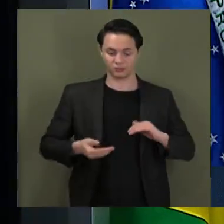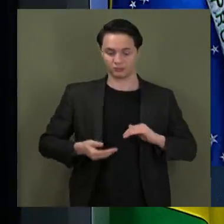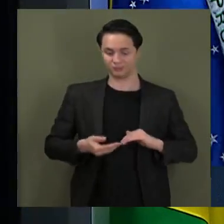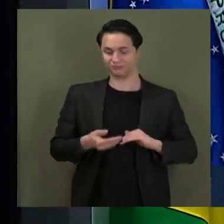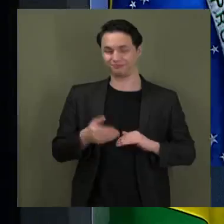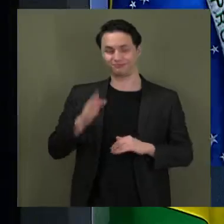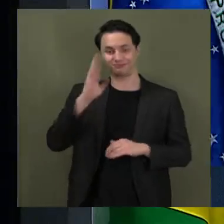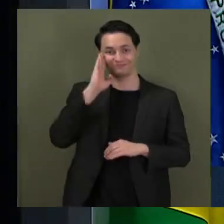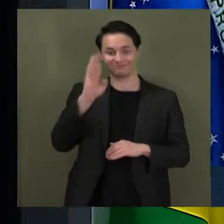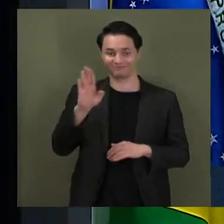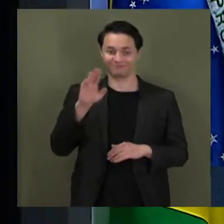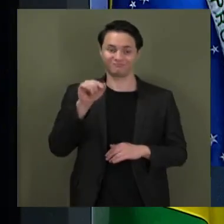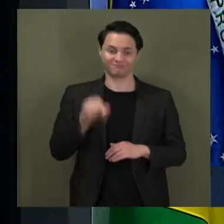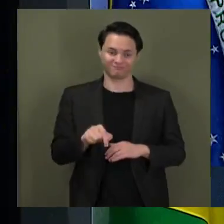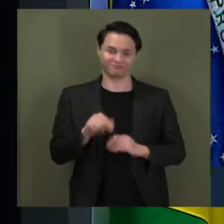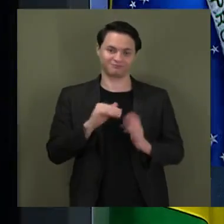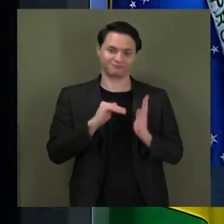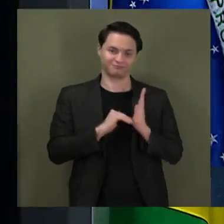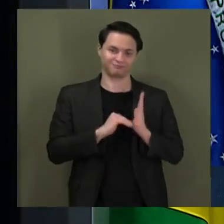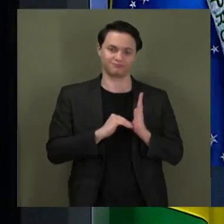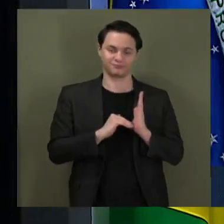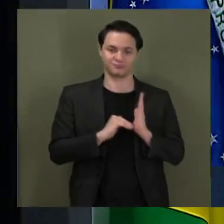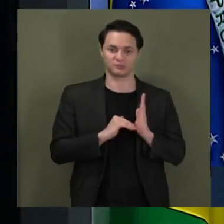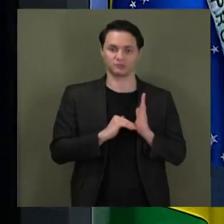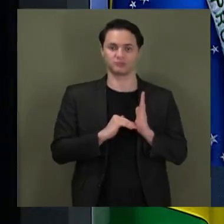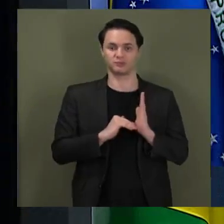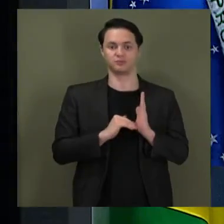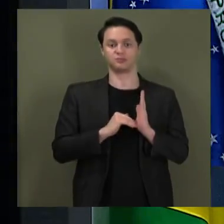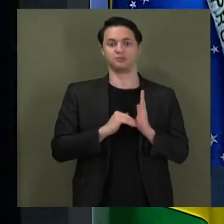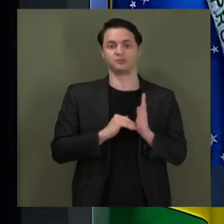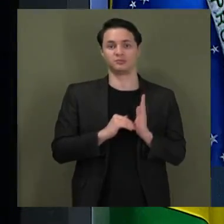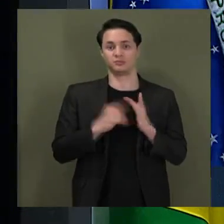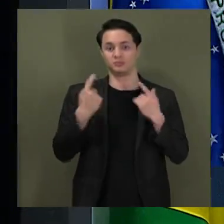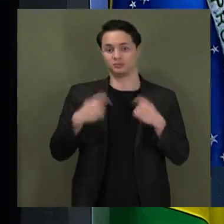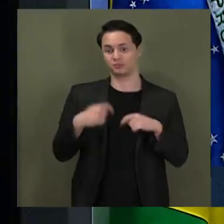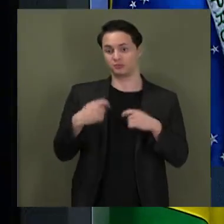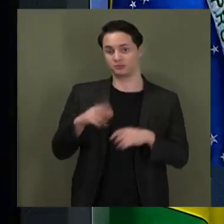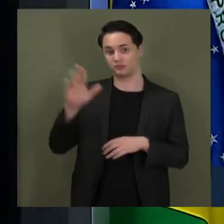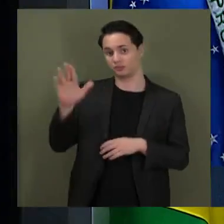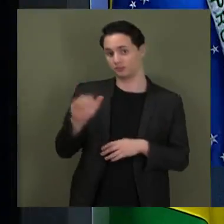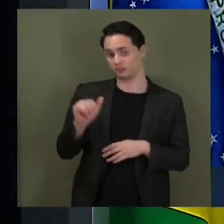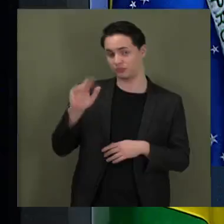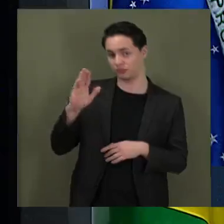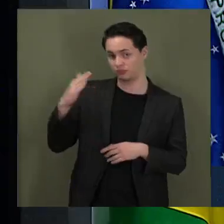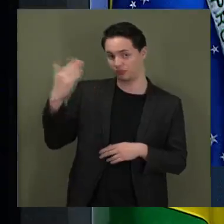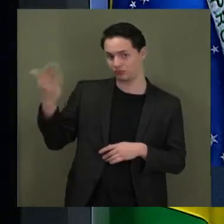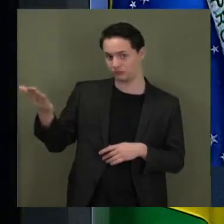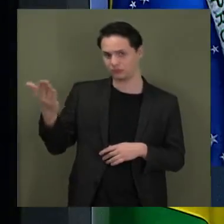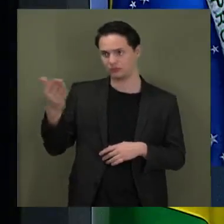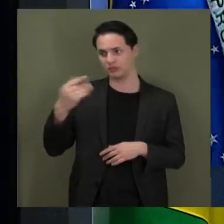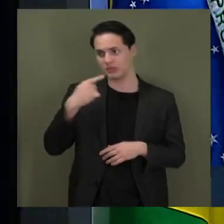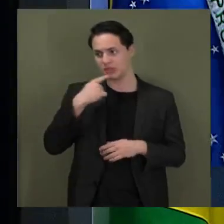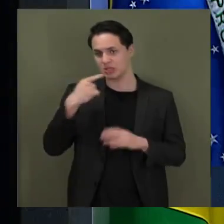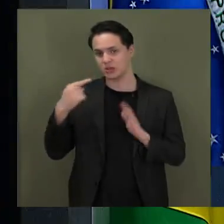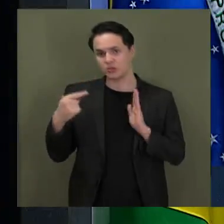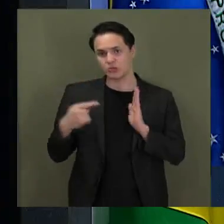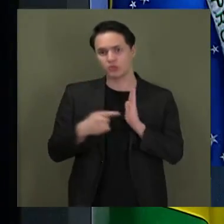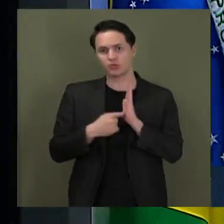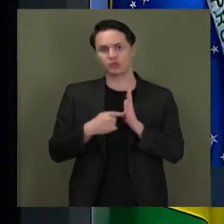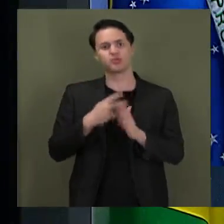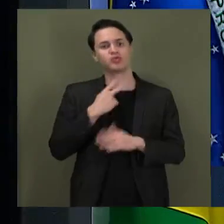especialmente dessa casa, o Senado. Precisaram vir de fora graves denúncias e de